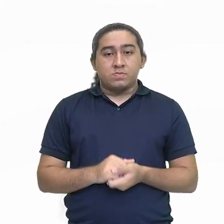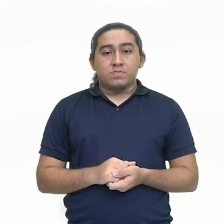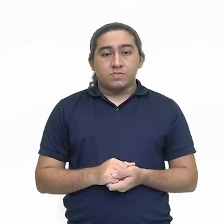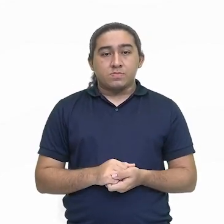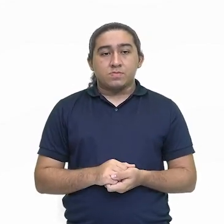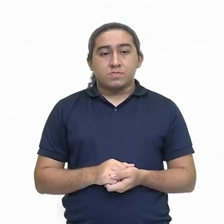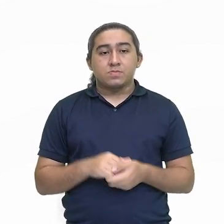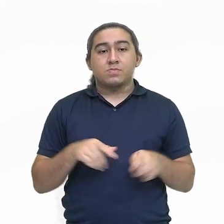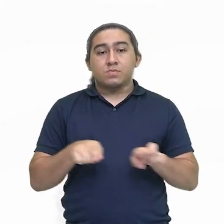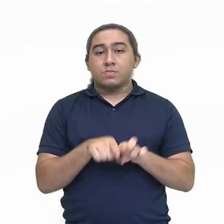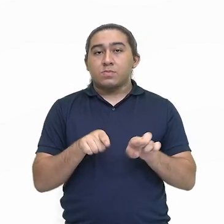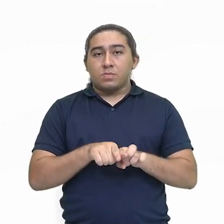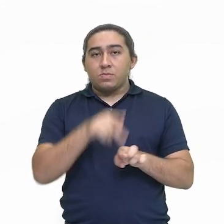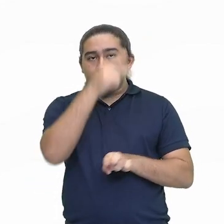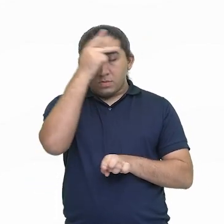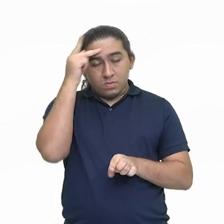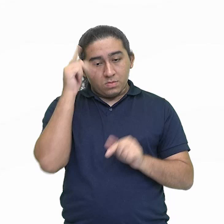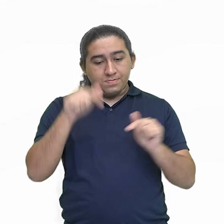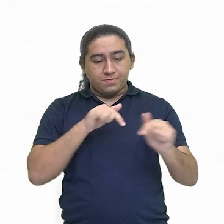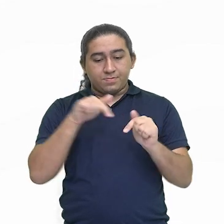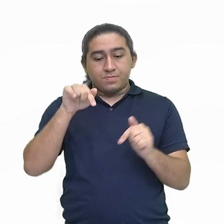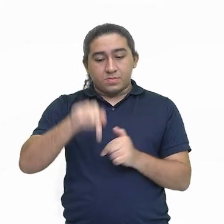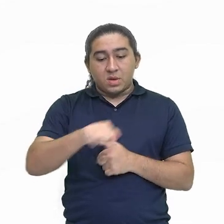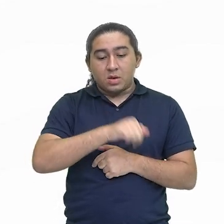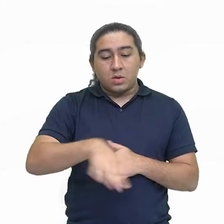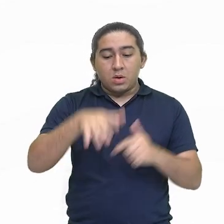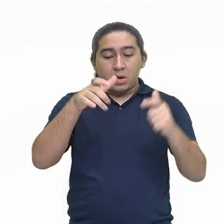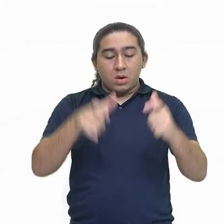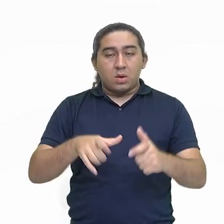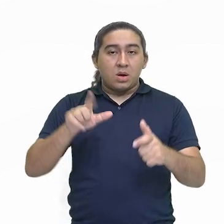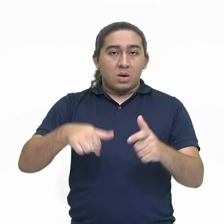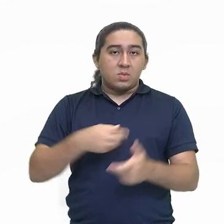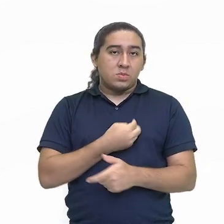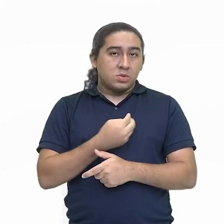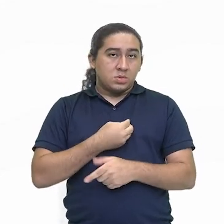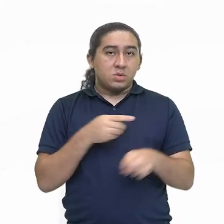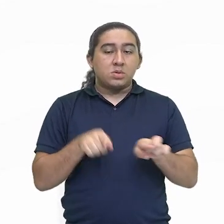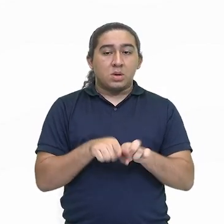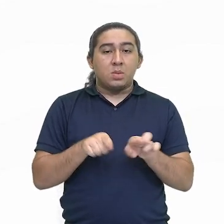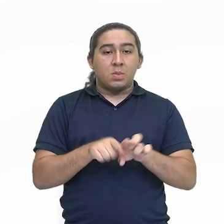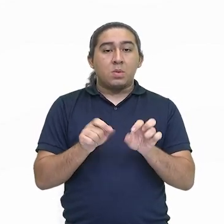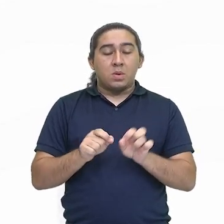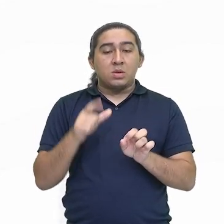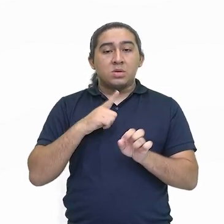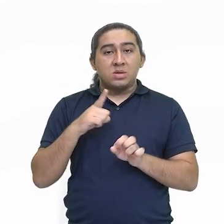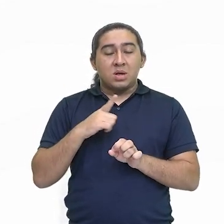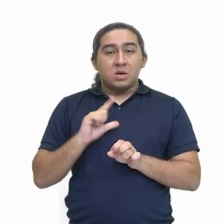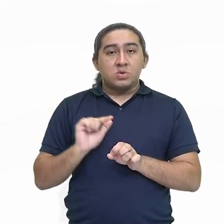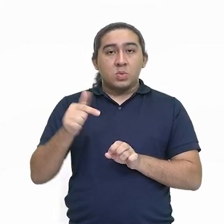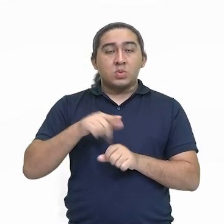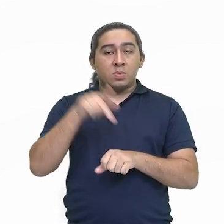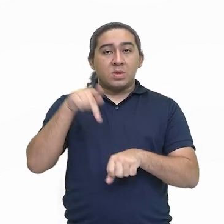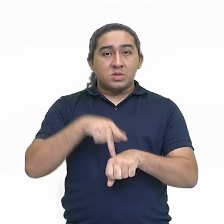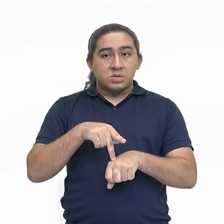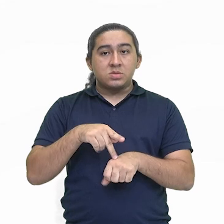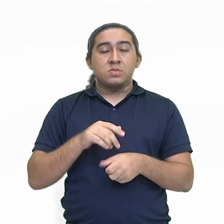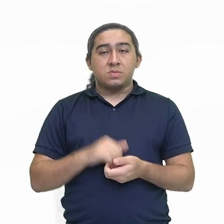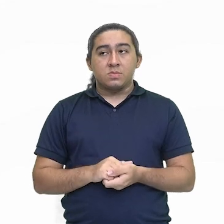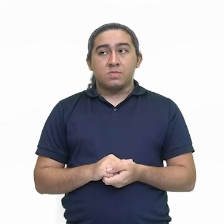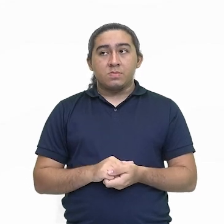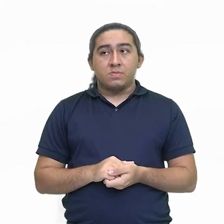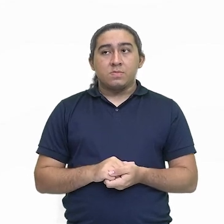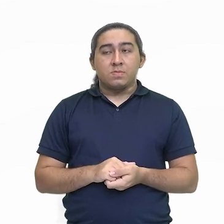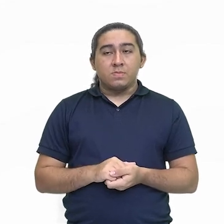que são ali daquele local, né, que são os trabalhadores nativos e os trabalhadores estrangeiros, né? E aí a gente também